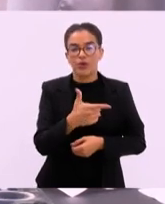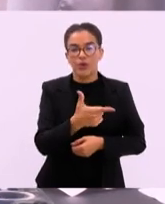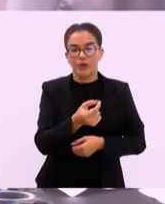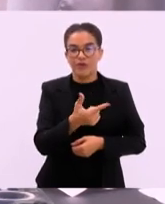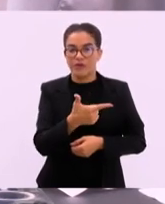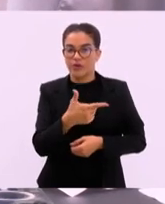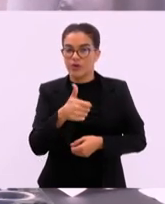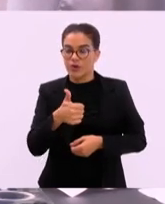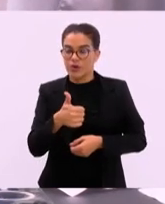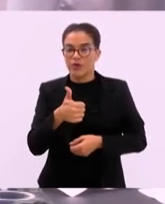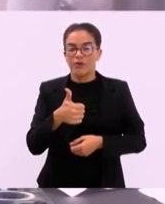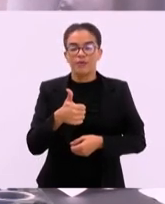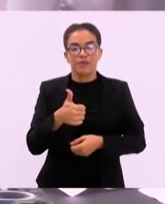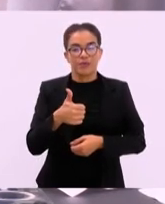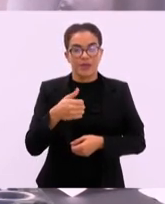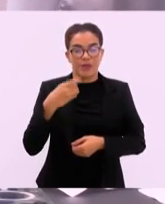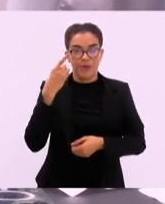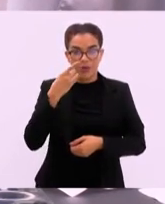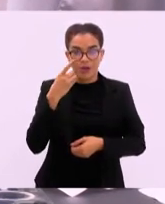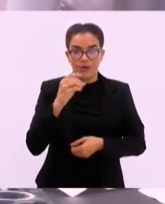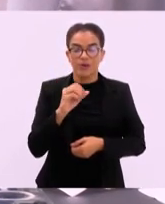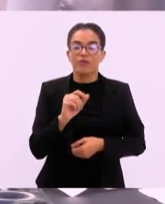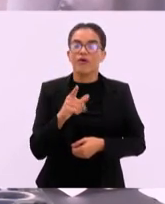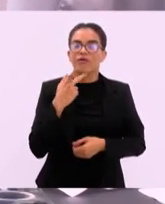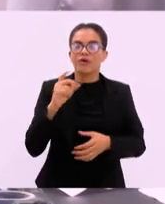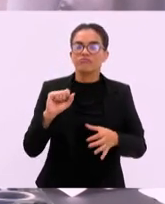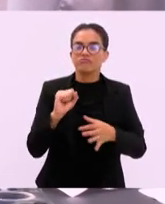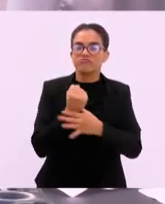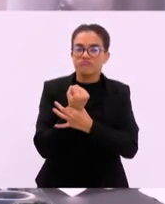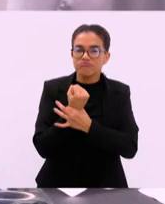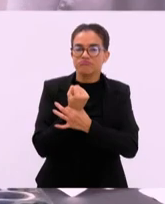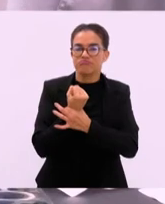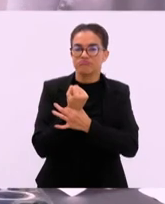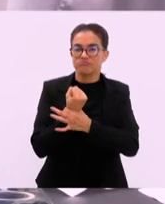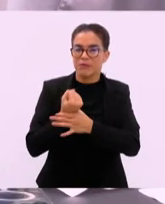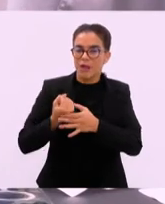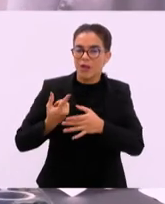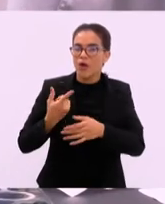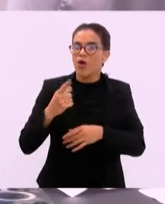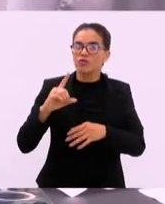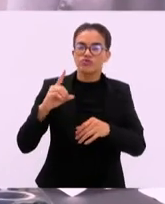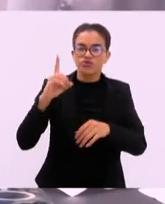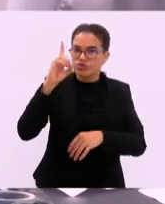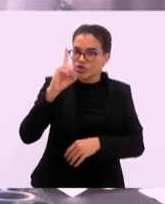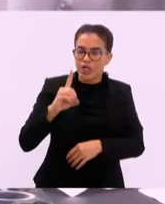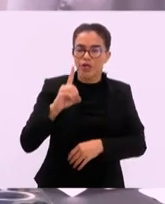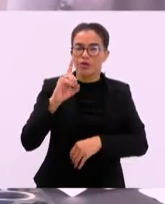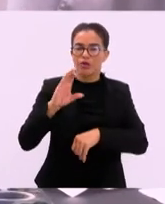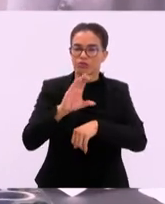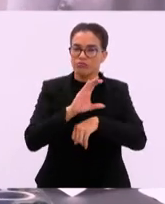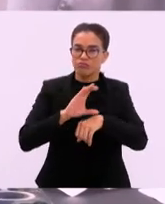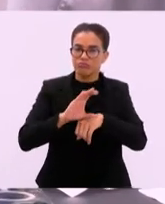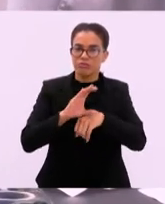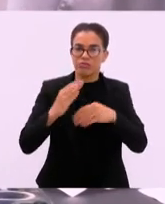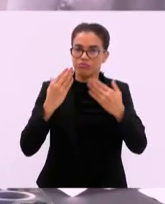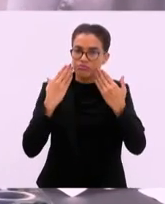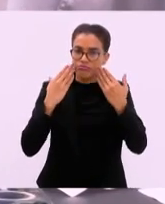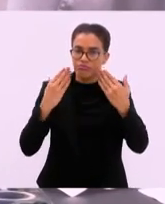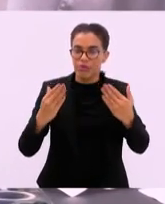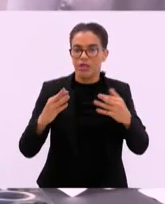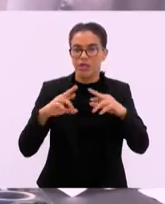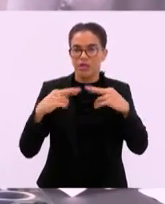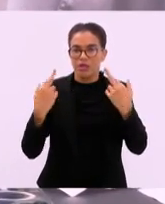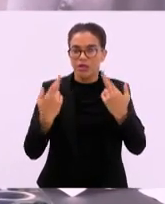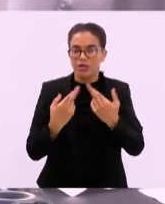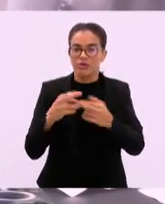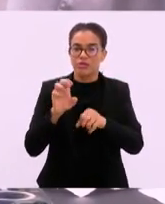de autoria do deputado Anderson Moraes, que assegura irrestritamente o direito constitucional de manifestação e de reunião no Estado do Rio